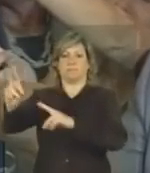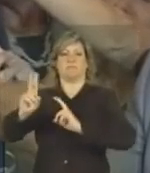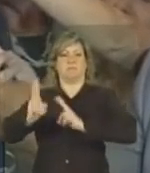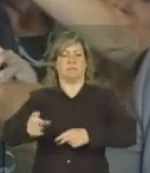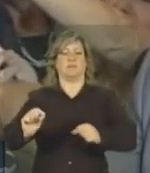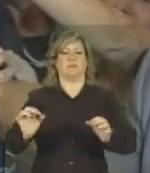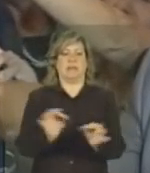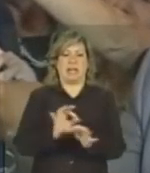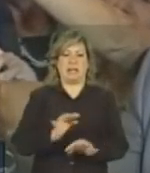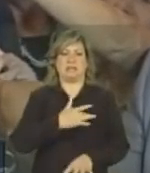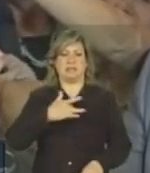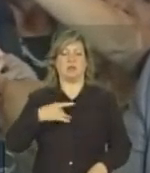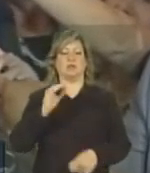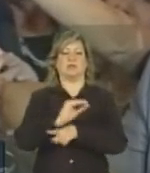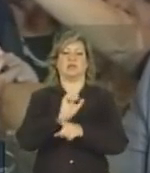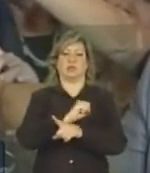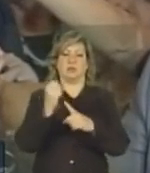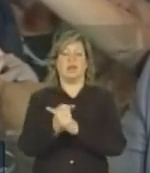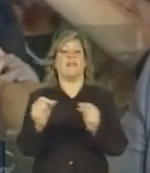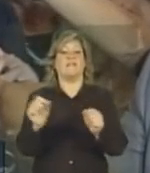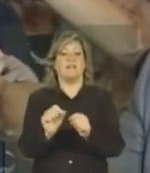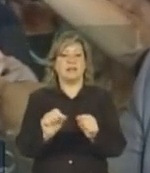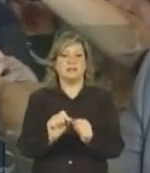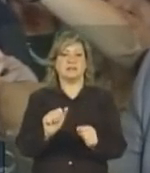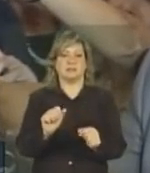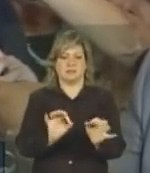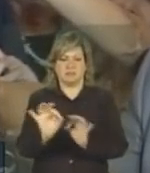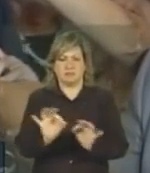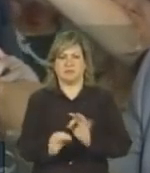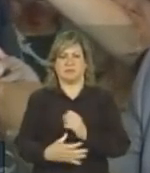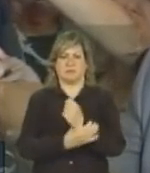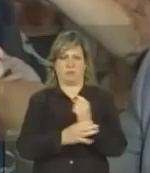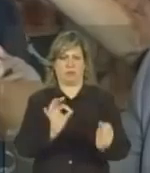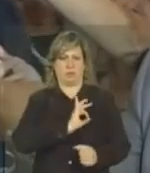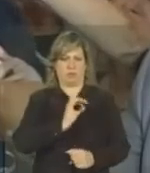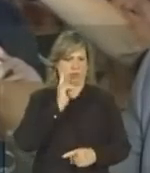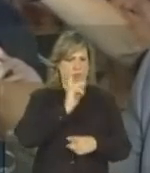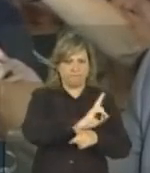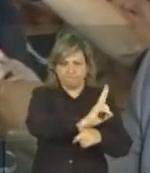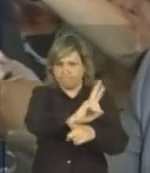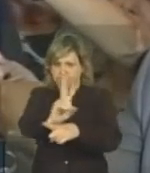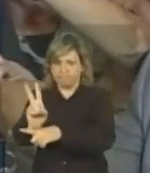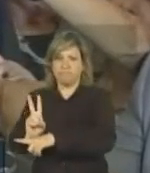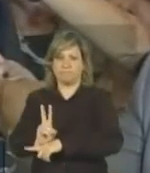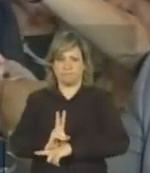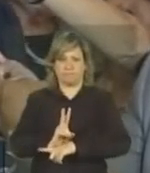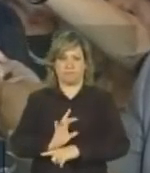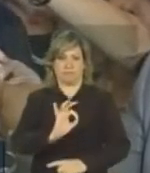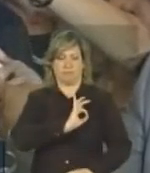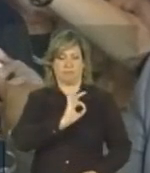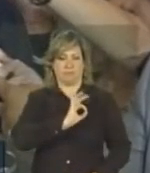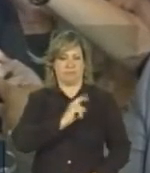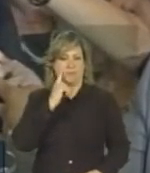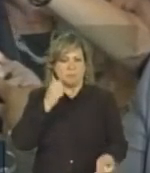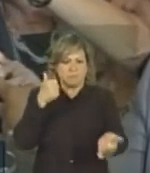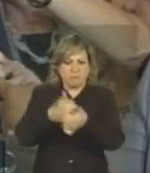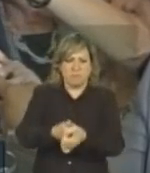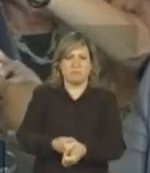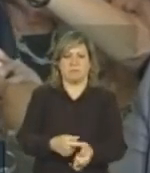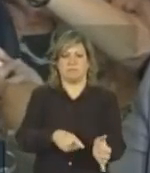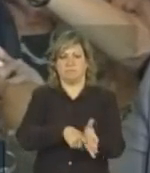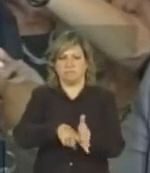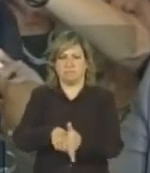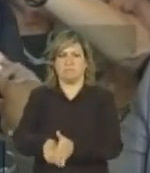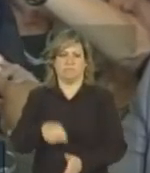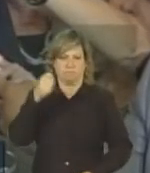assistências sociais e fazendo uma atuação do serviço de segurança, isso é da polícia, atuando como polícia de proximidade e como